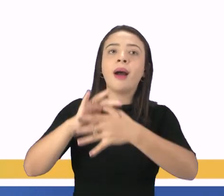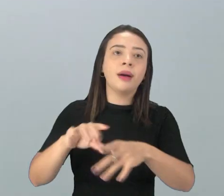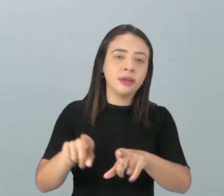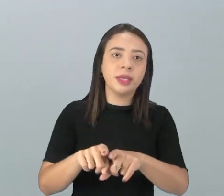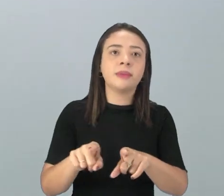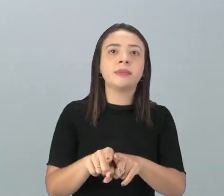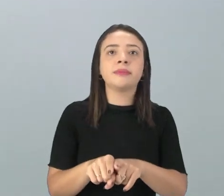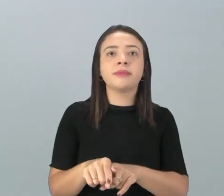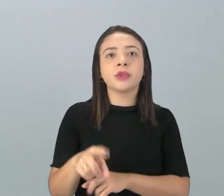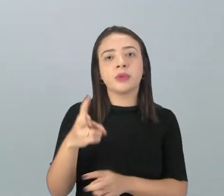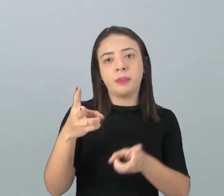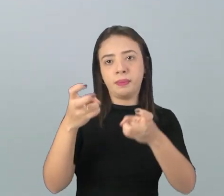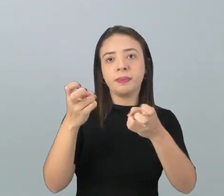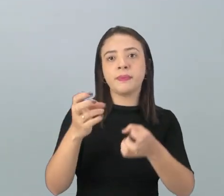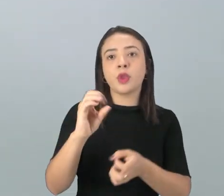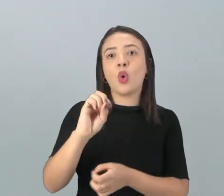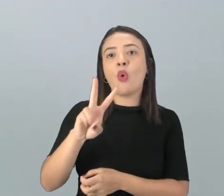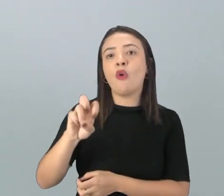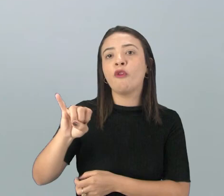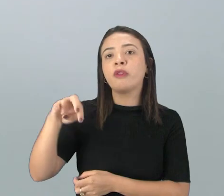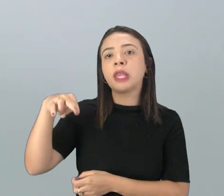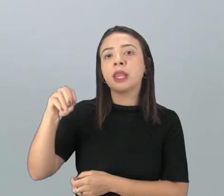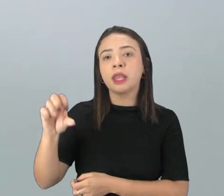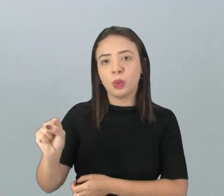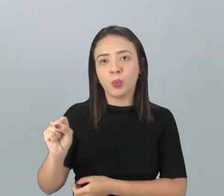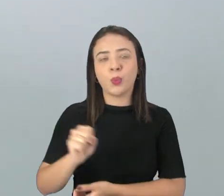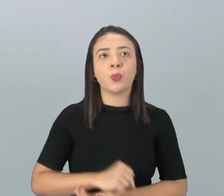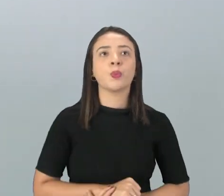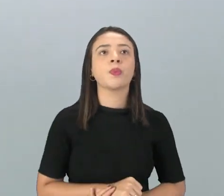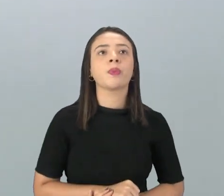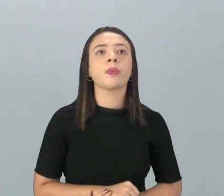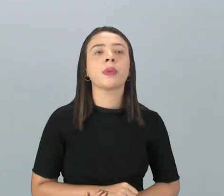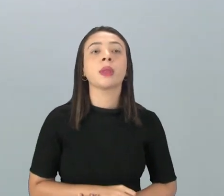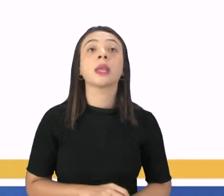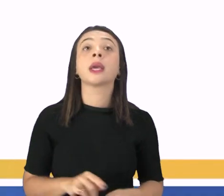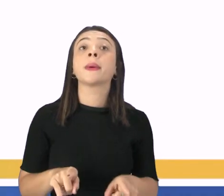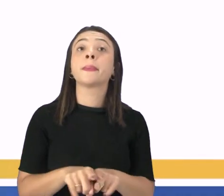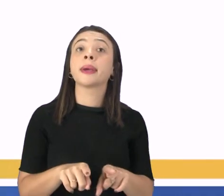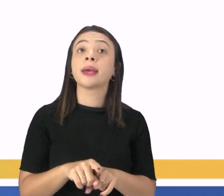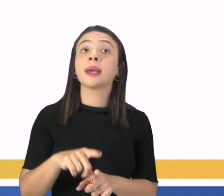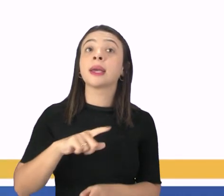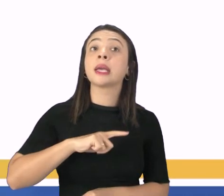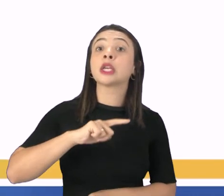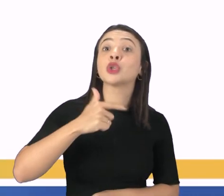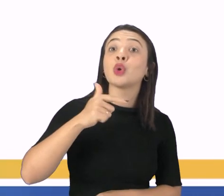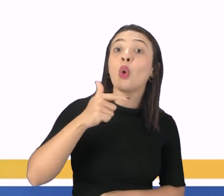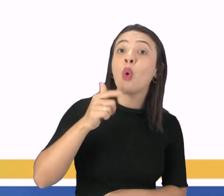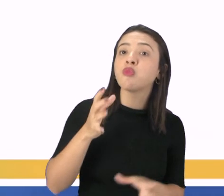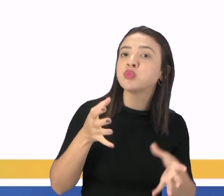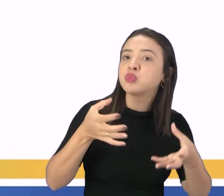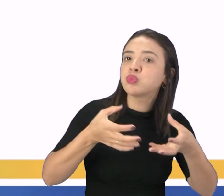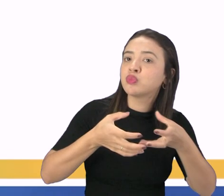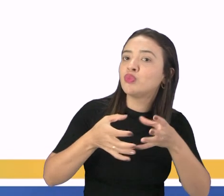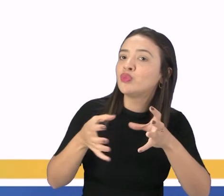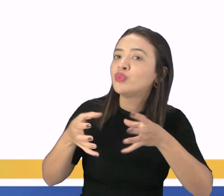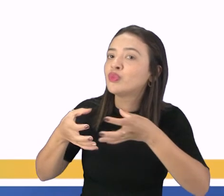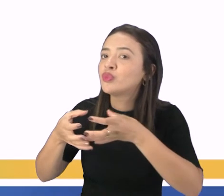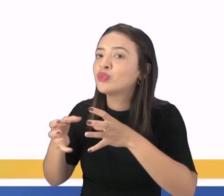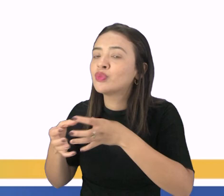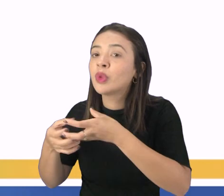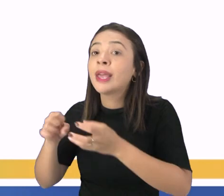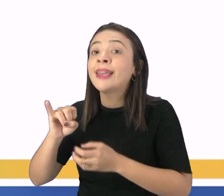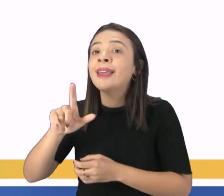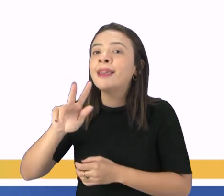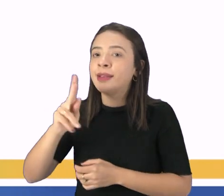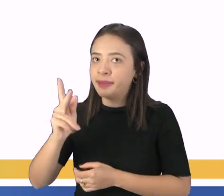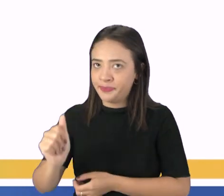de ovinos. E aí, além deles, nós temos outros agrupamentos de ilha. E aí eu